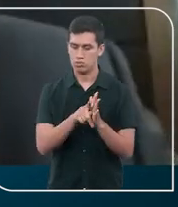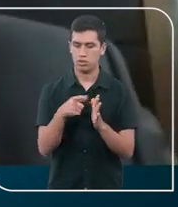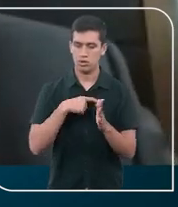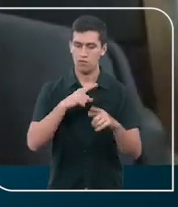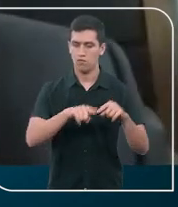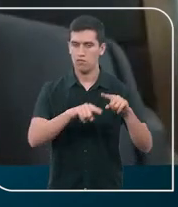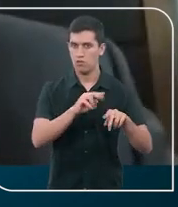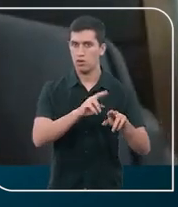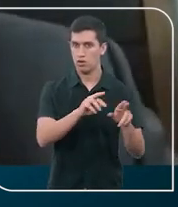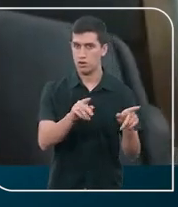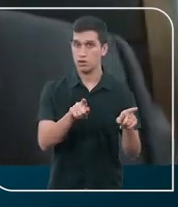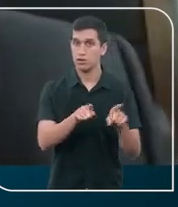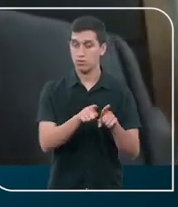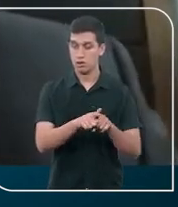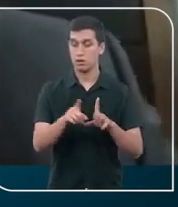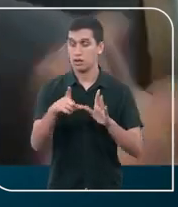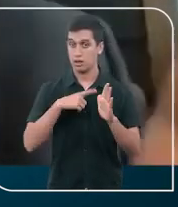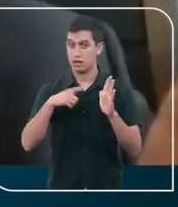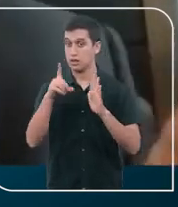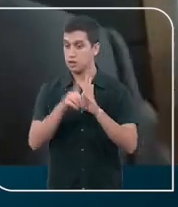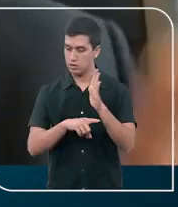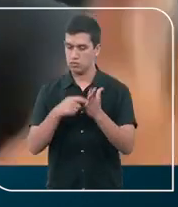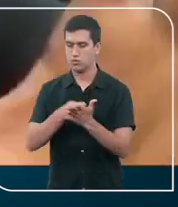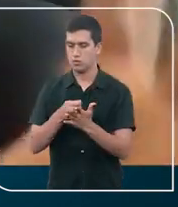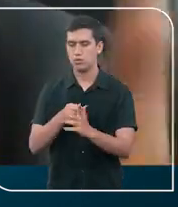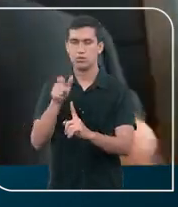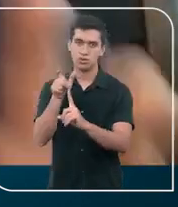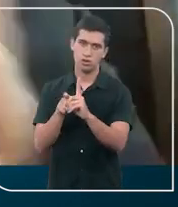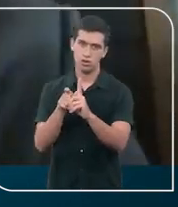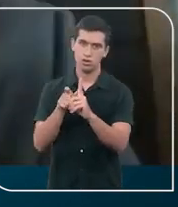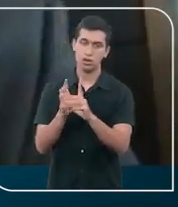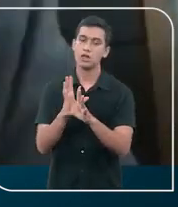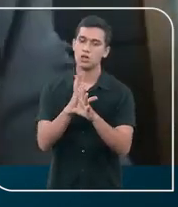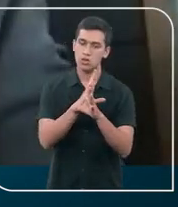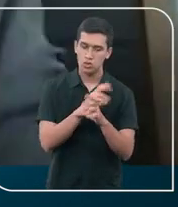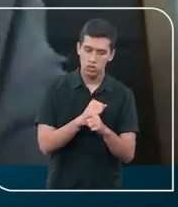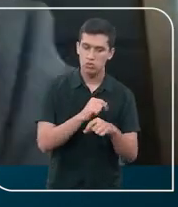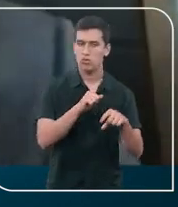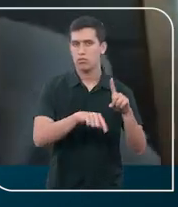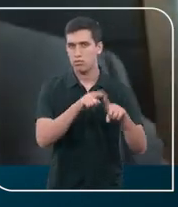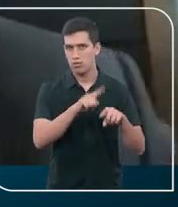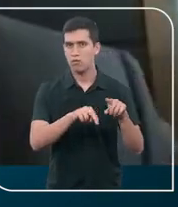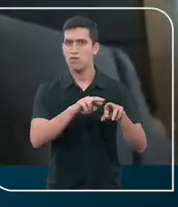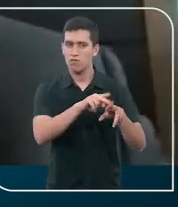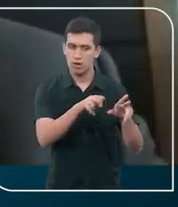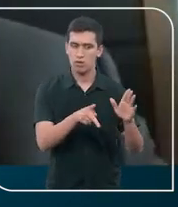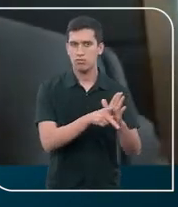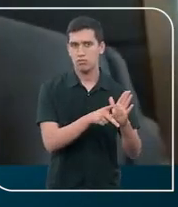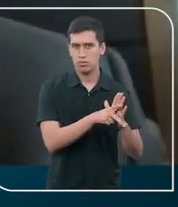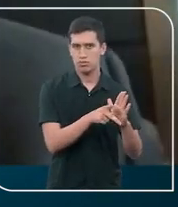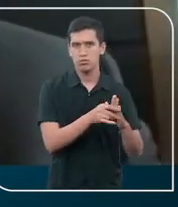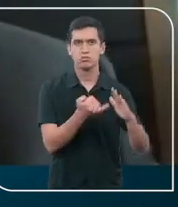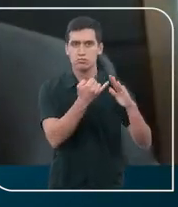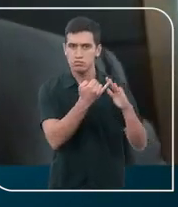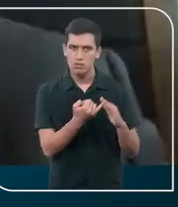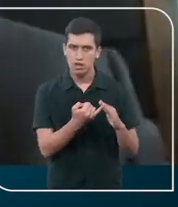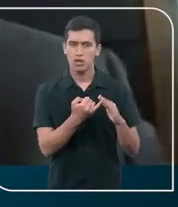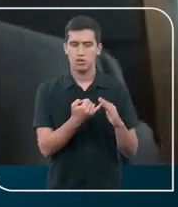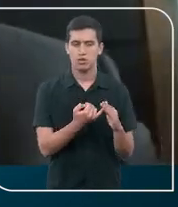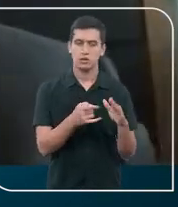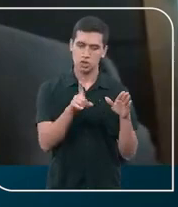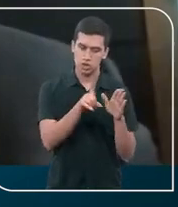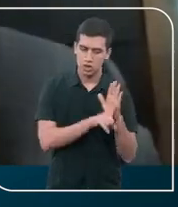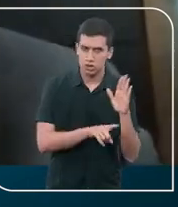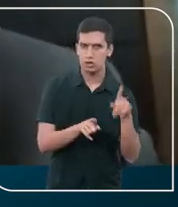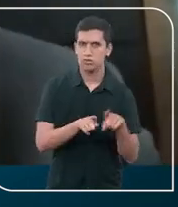ser sujeita de direitos e deveres. O patrimônio é o conjunto de bens, direitos e deveres. Feita essa introdução, o